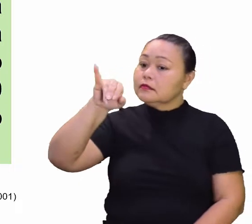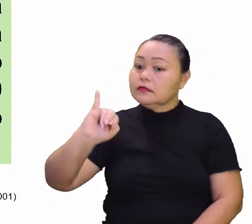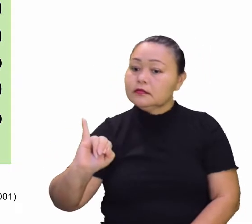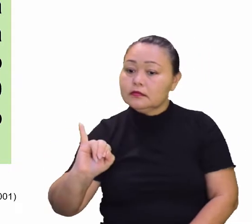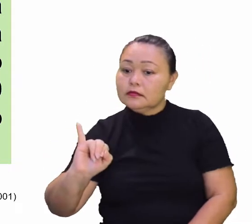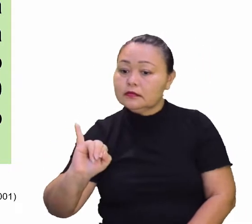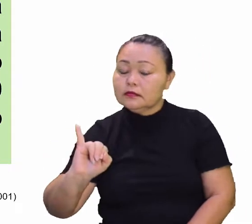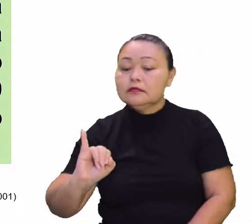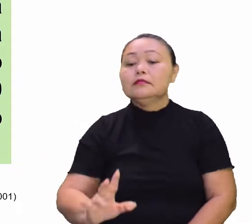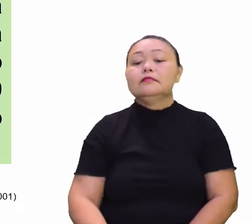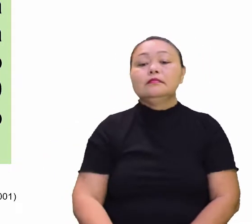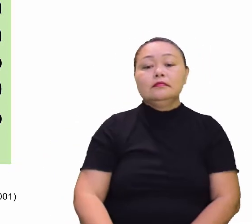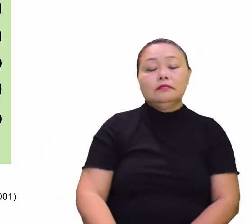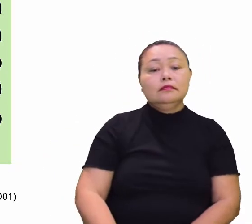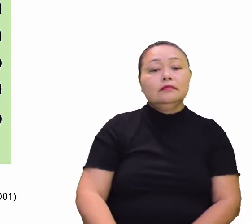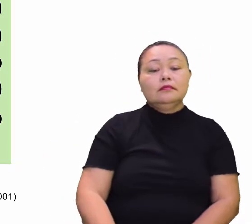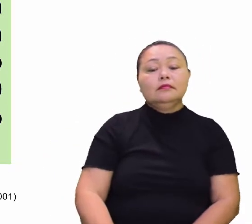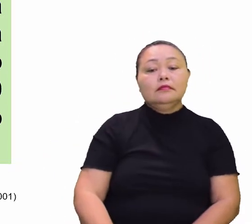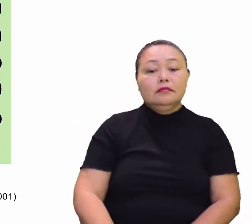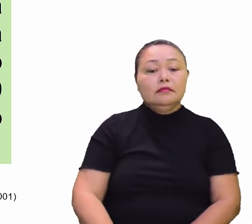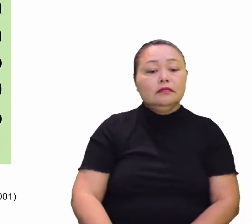Ok?